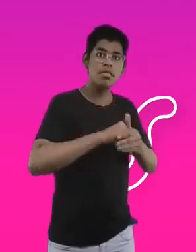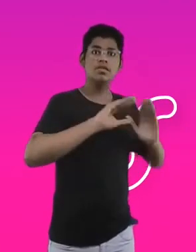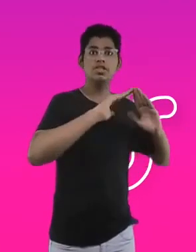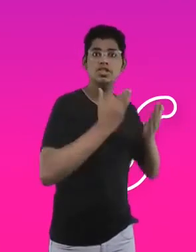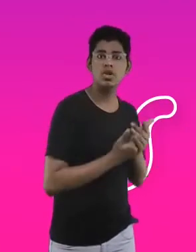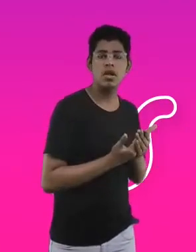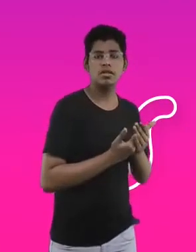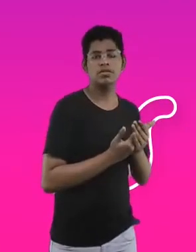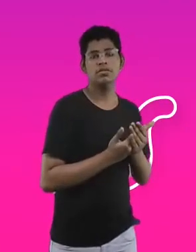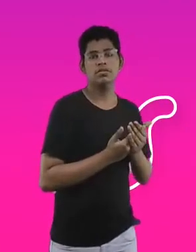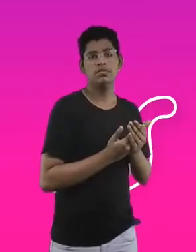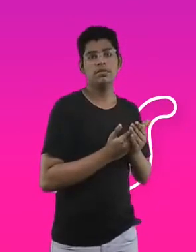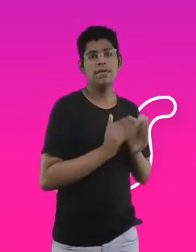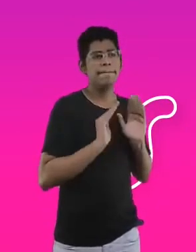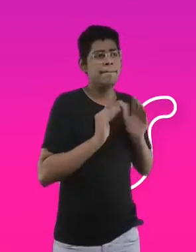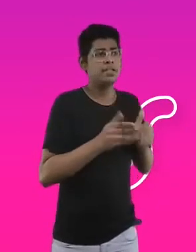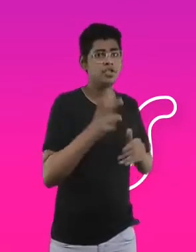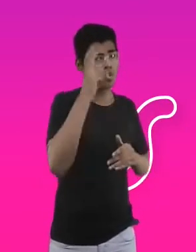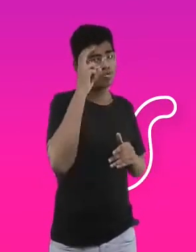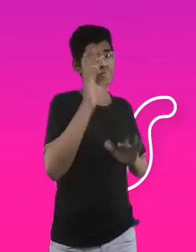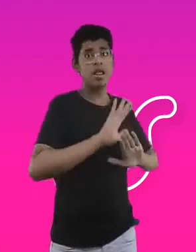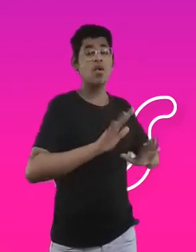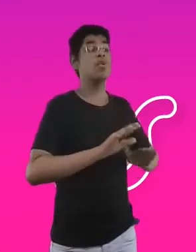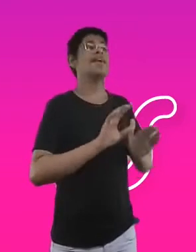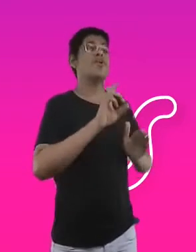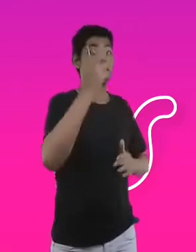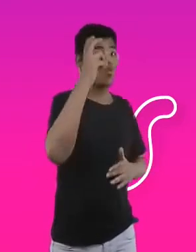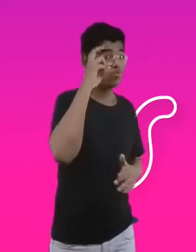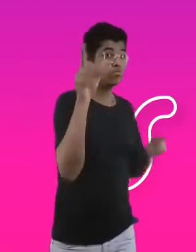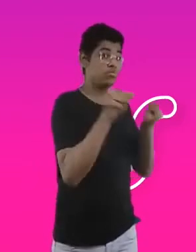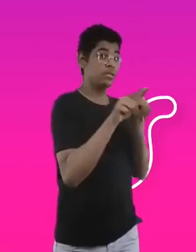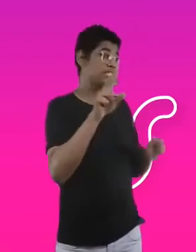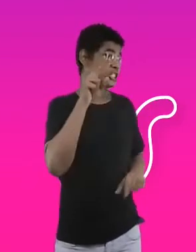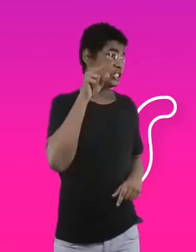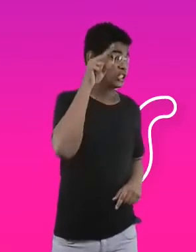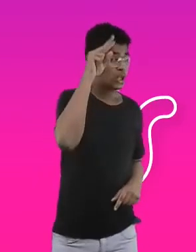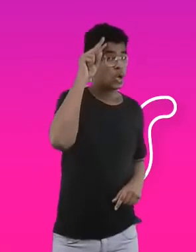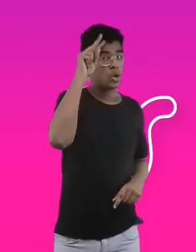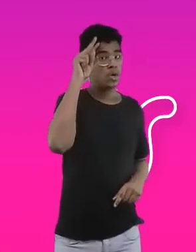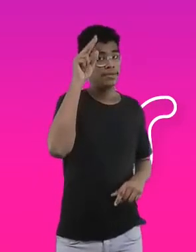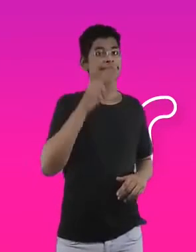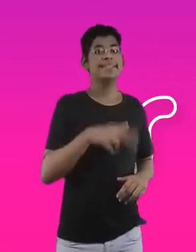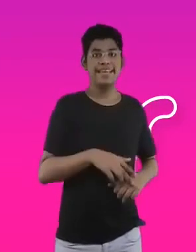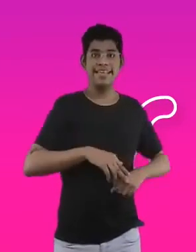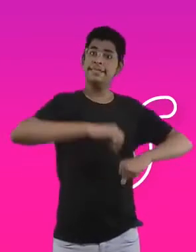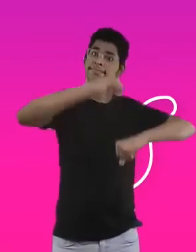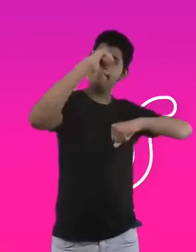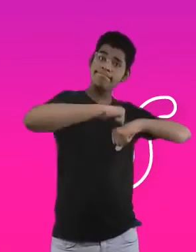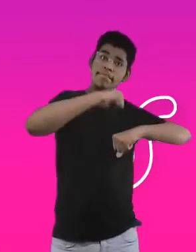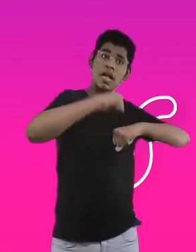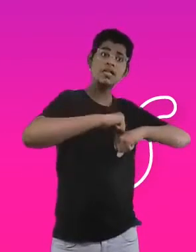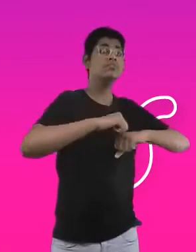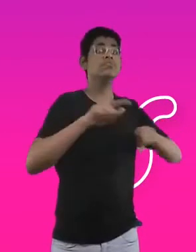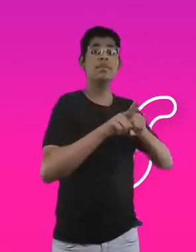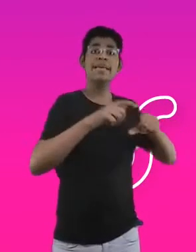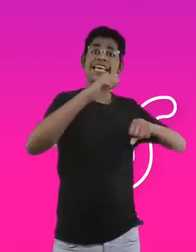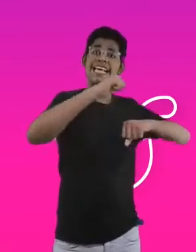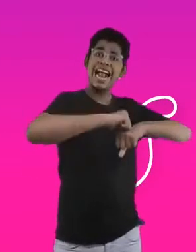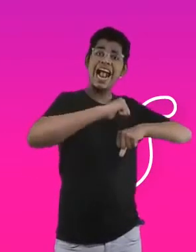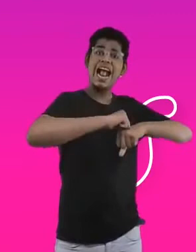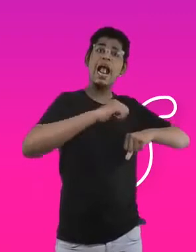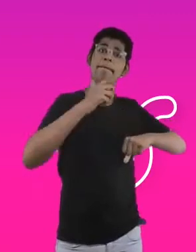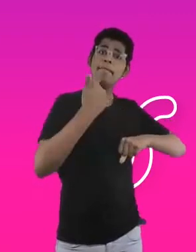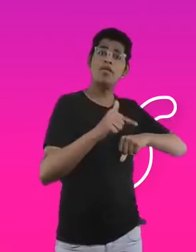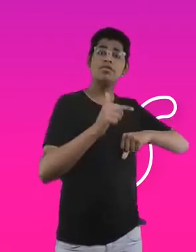e sim a sua perspectiva histórica, ou seja, materialidade e imaterialidade.